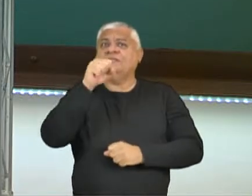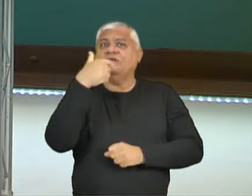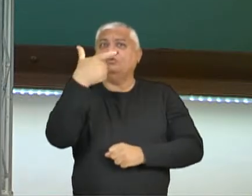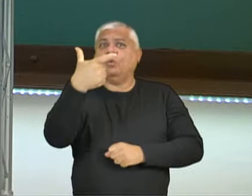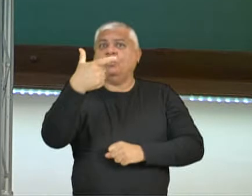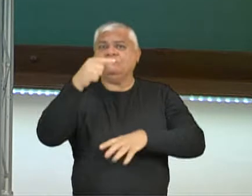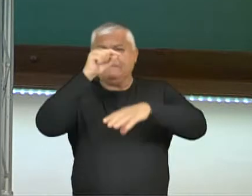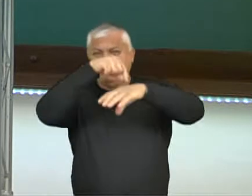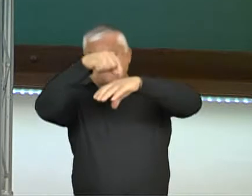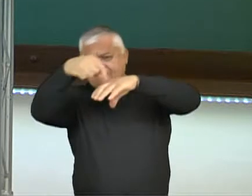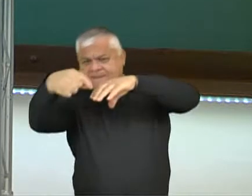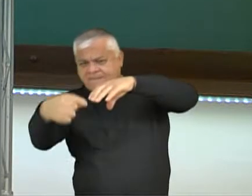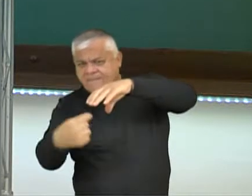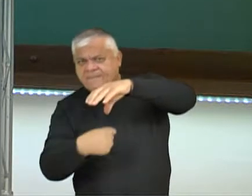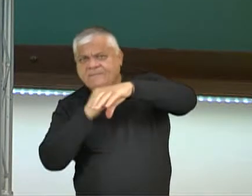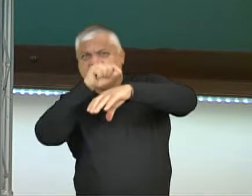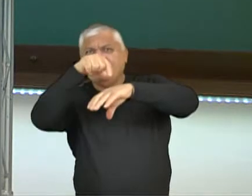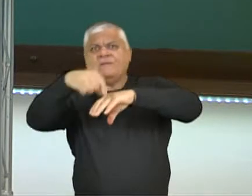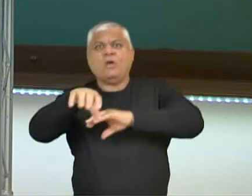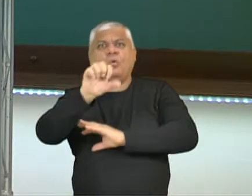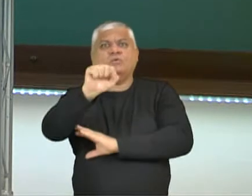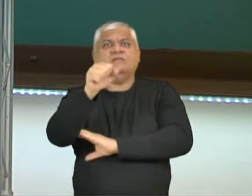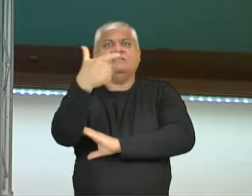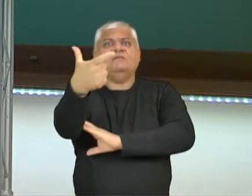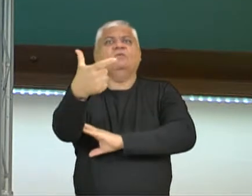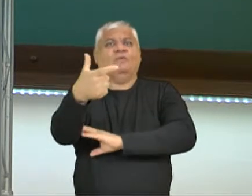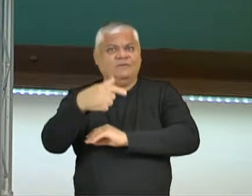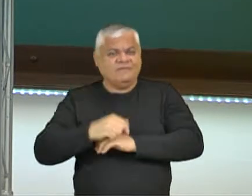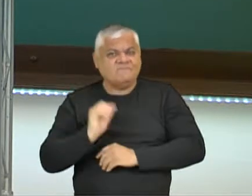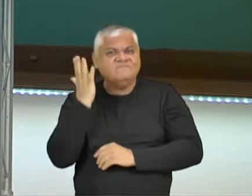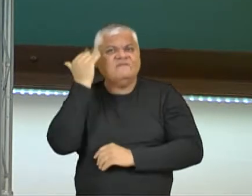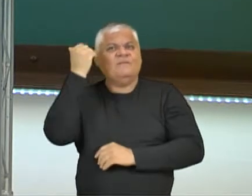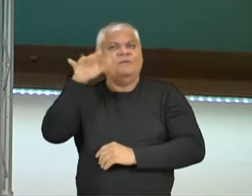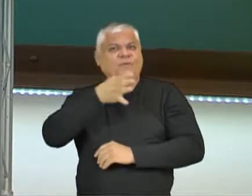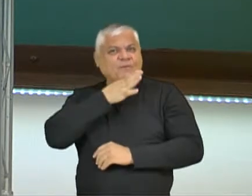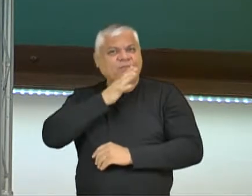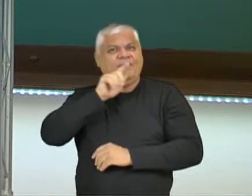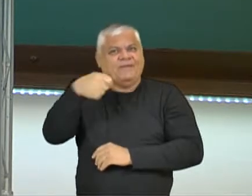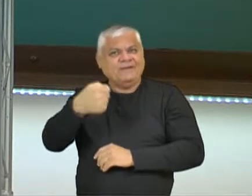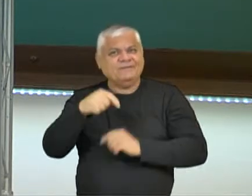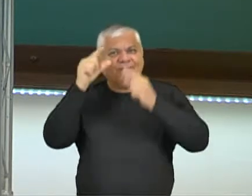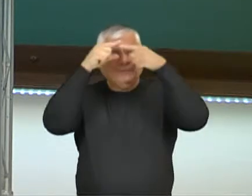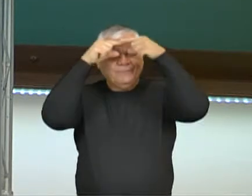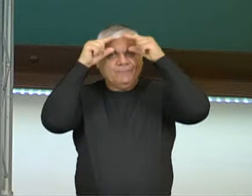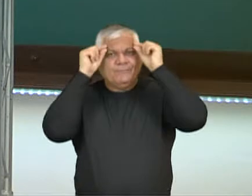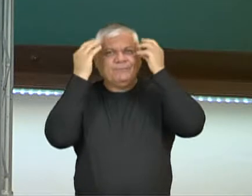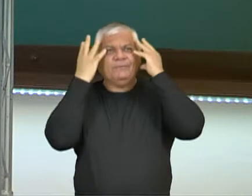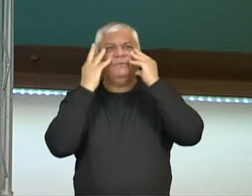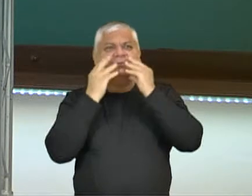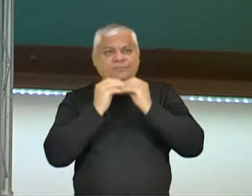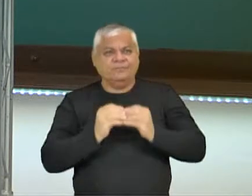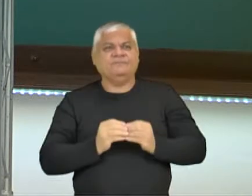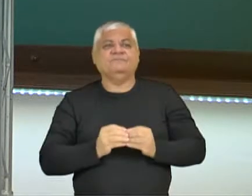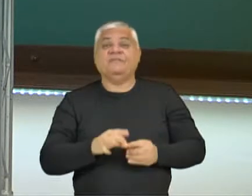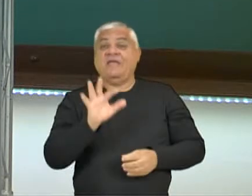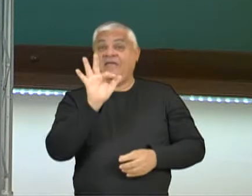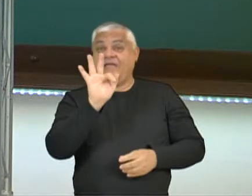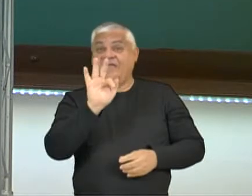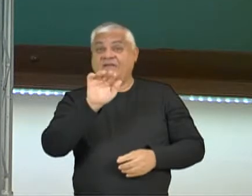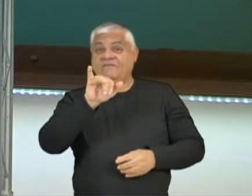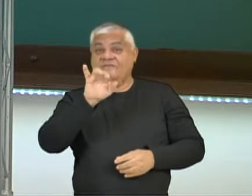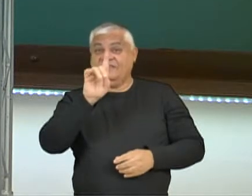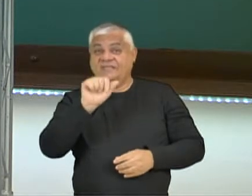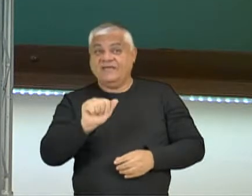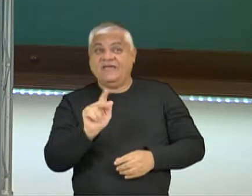82 países. Tá bom para você? Olha lá, hein? Frida Kahlo é a segunda mais